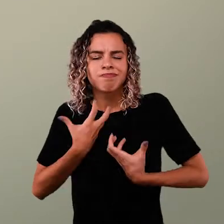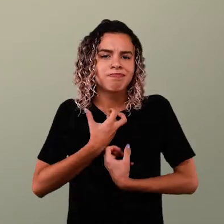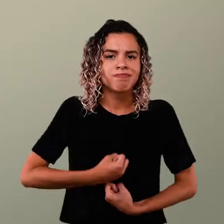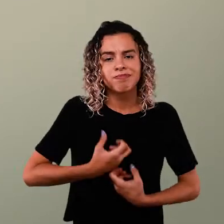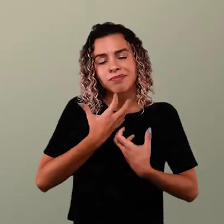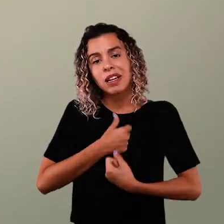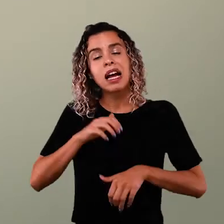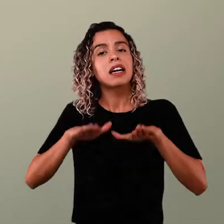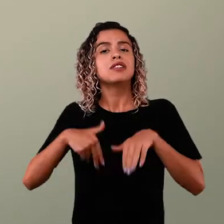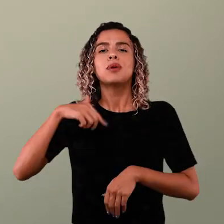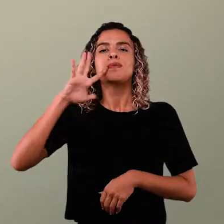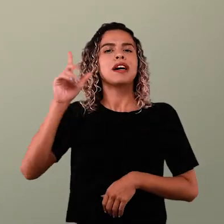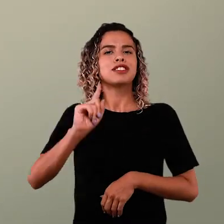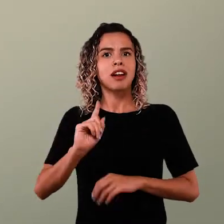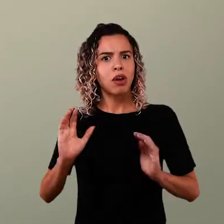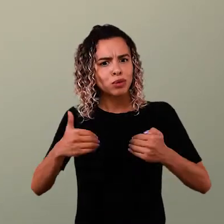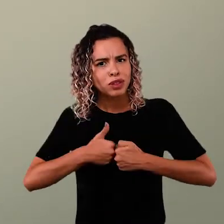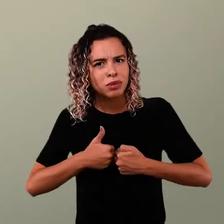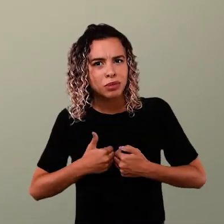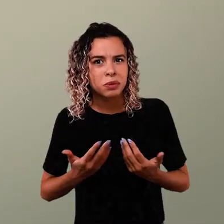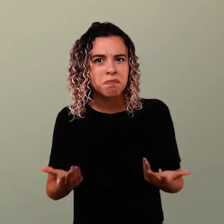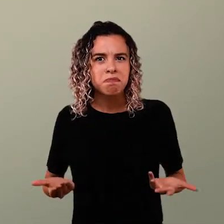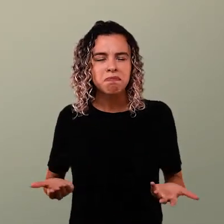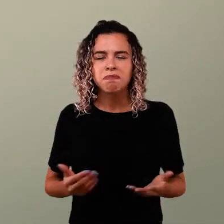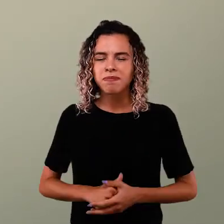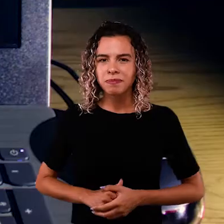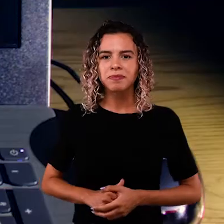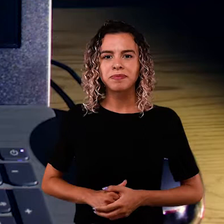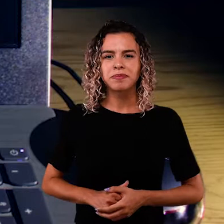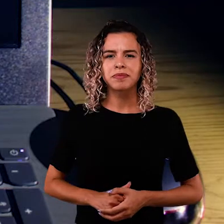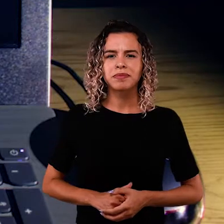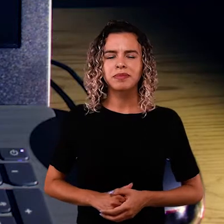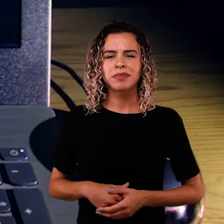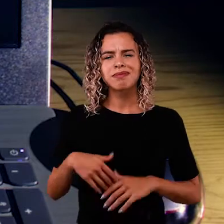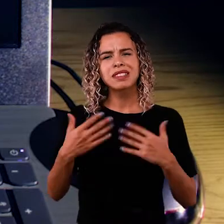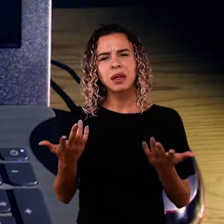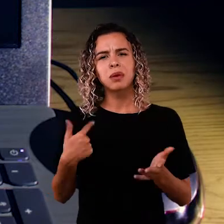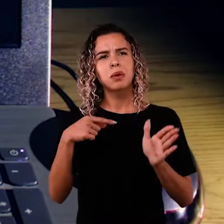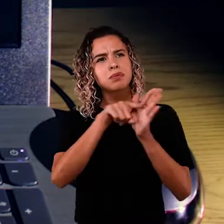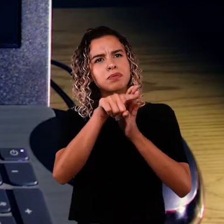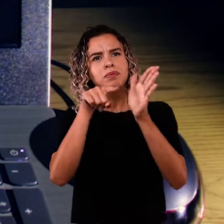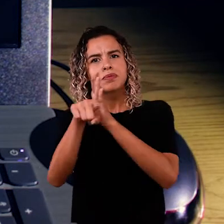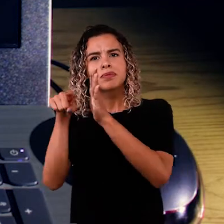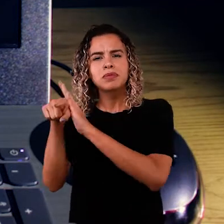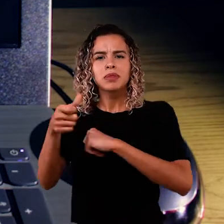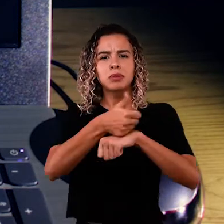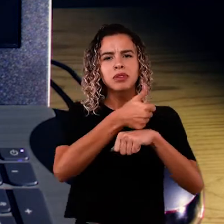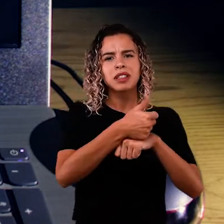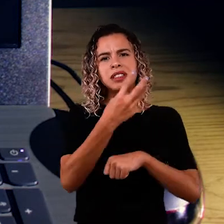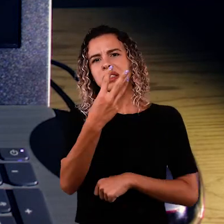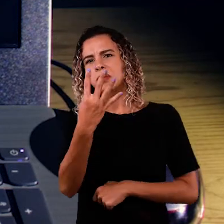às vezes nem imaginava que poderia ser autismo. Eu indaguei, assim, Lucas. 3, 4 profissionais. A